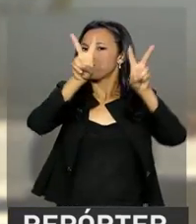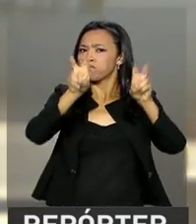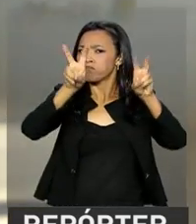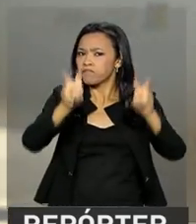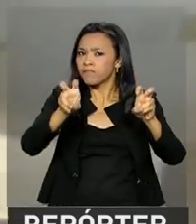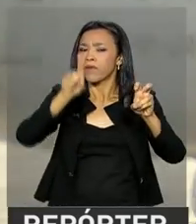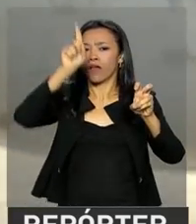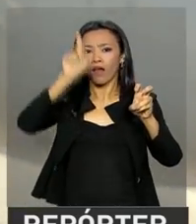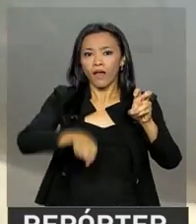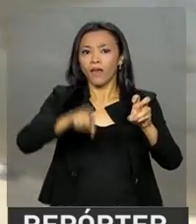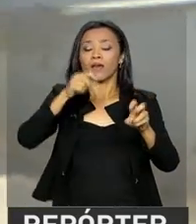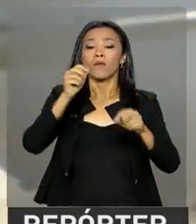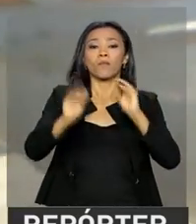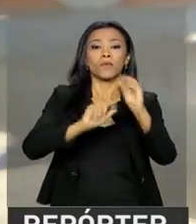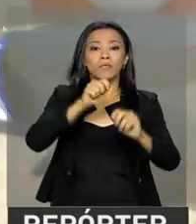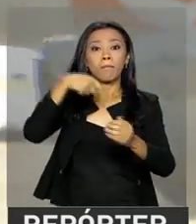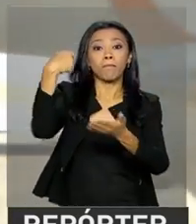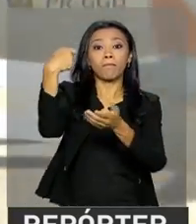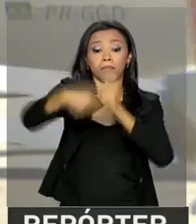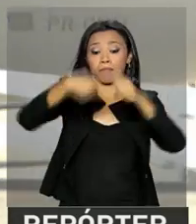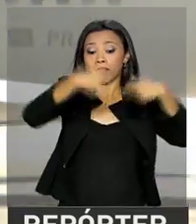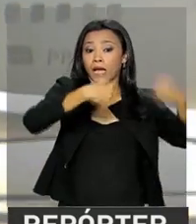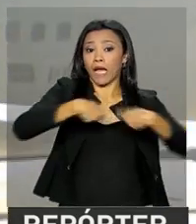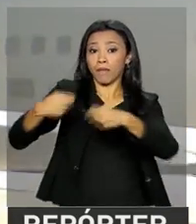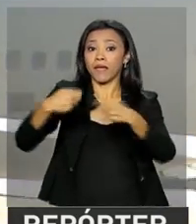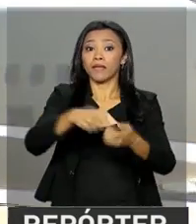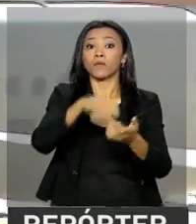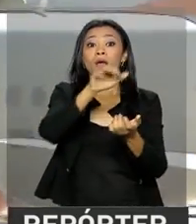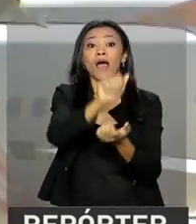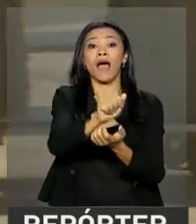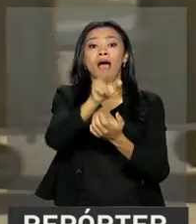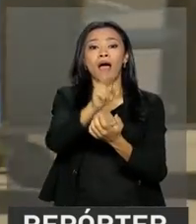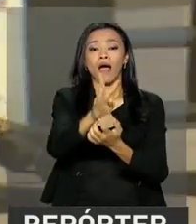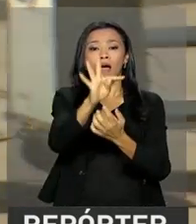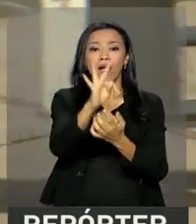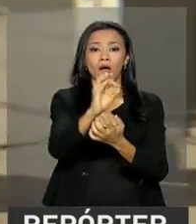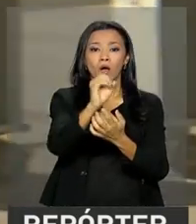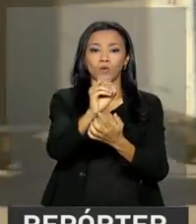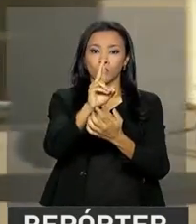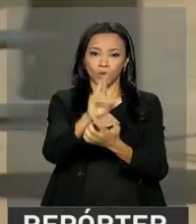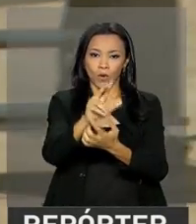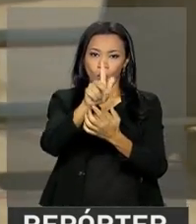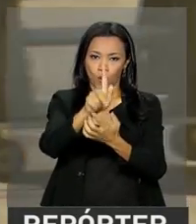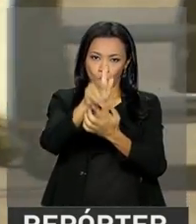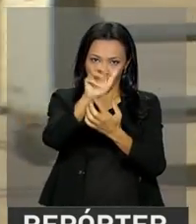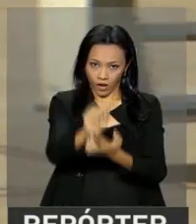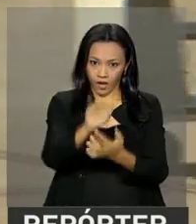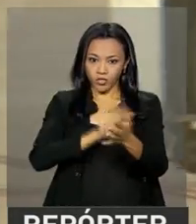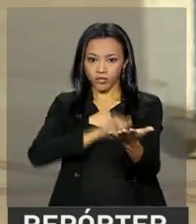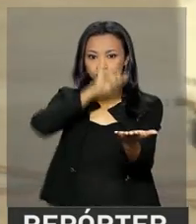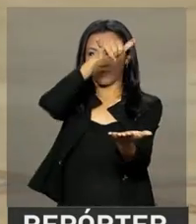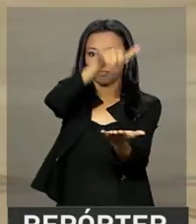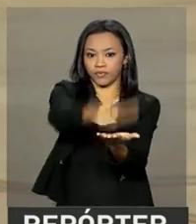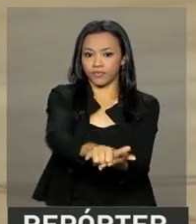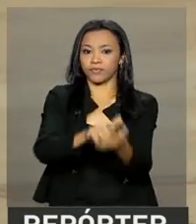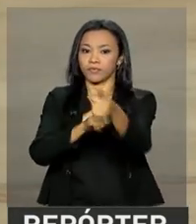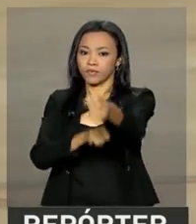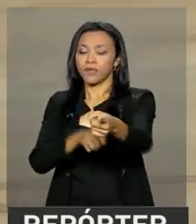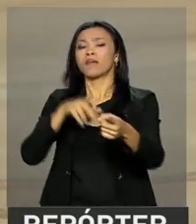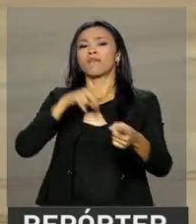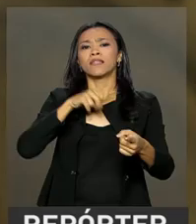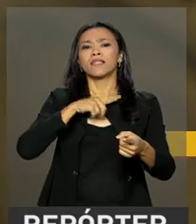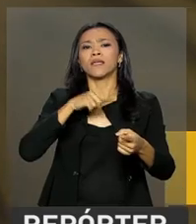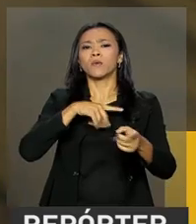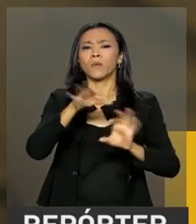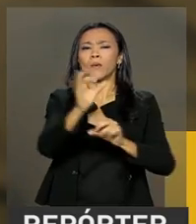a reprogramação de pagamento das outorgas de aeroportos com isso as administradoras vão poder alterar o cronograma de